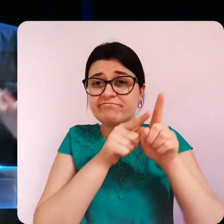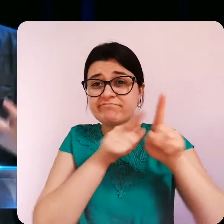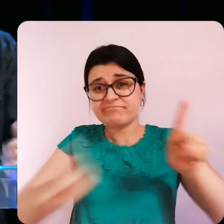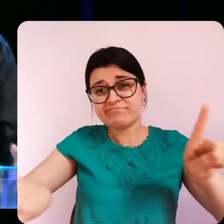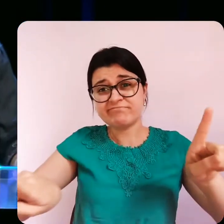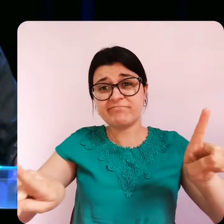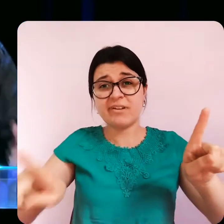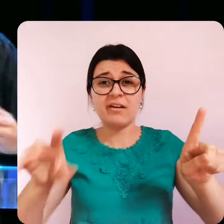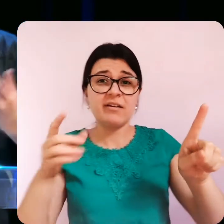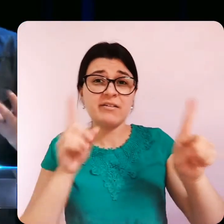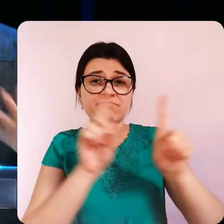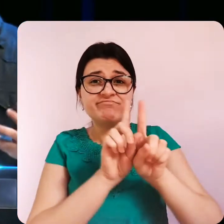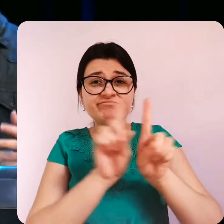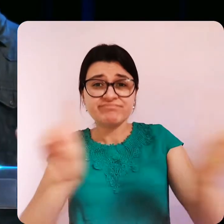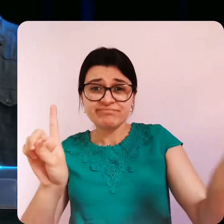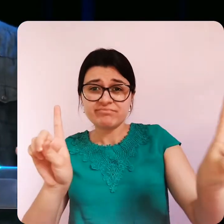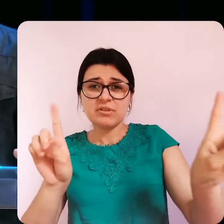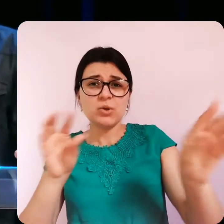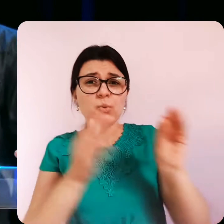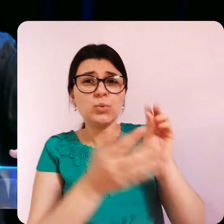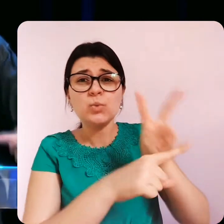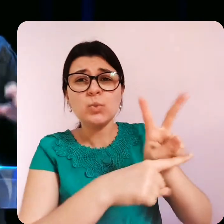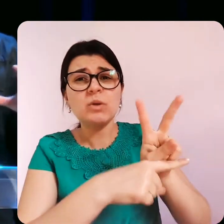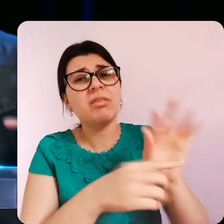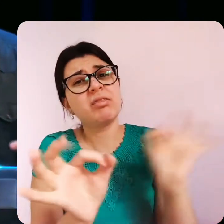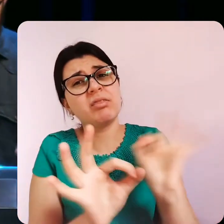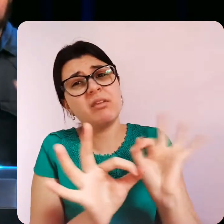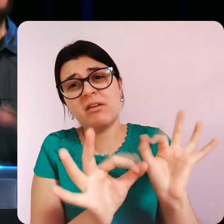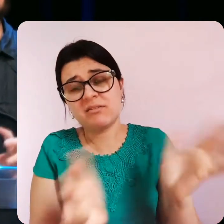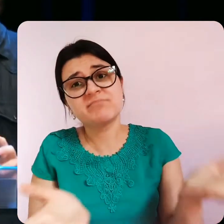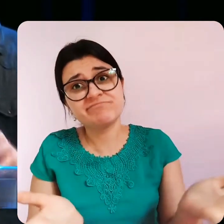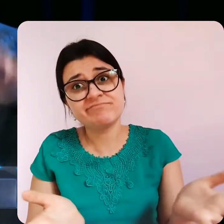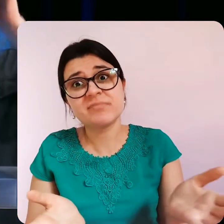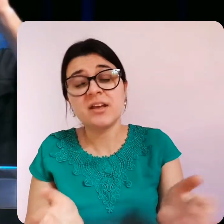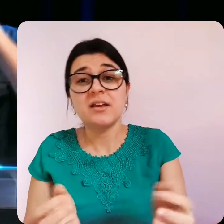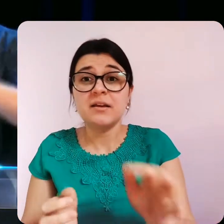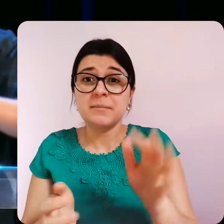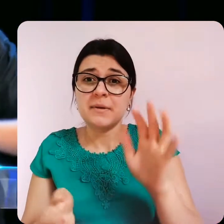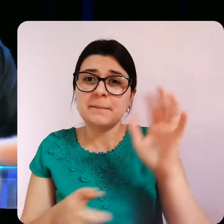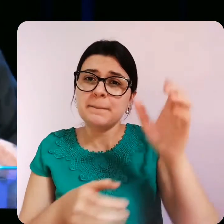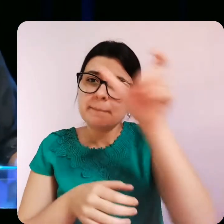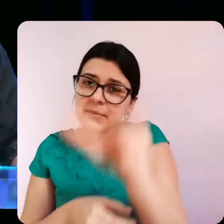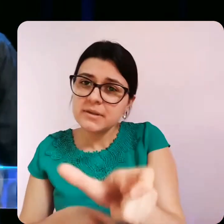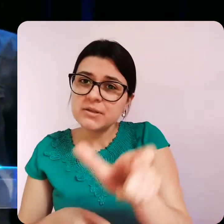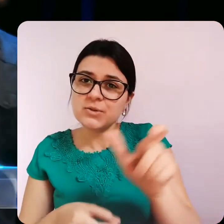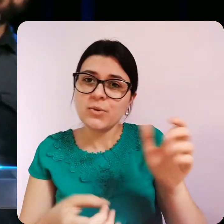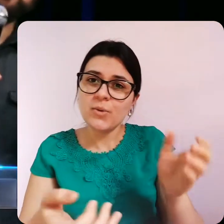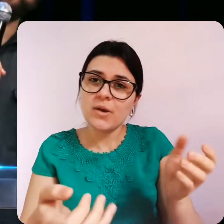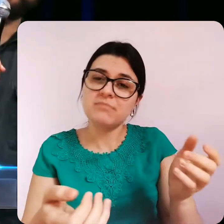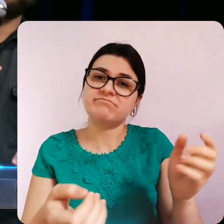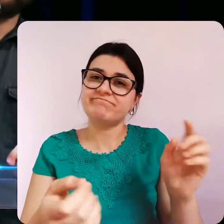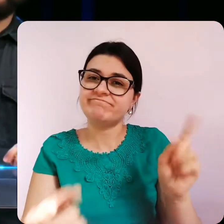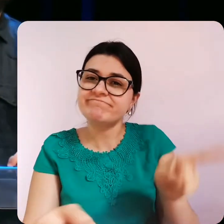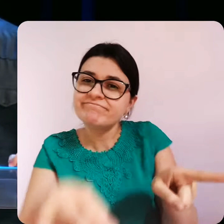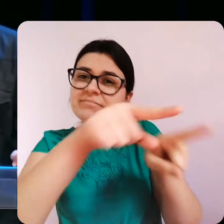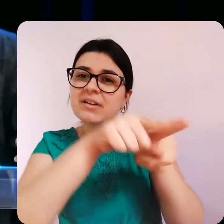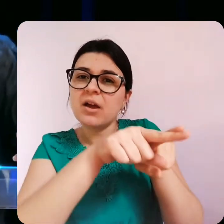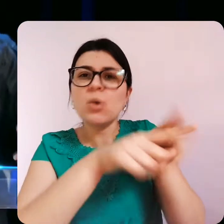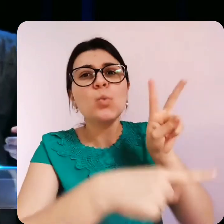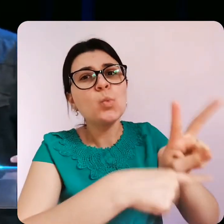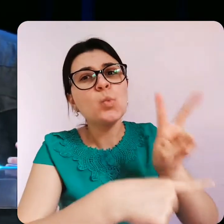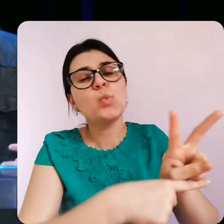relação de afetividade, pai é quem tem amor. E a mesma coisa acontece nas Escrituras. Nem todos são filhos de